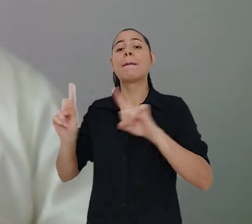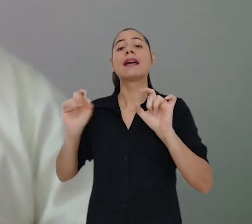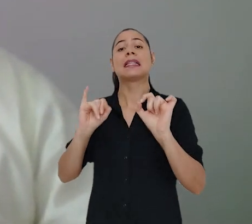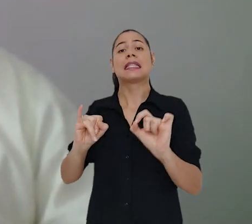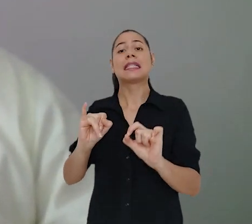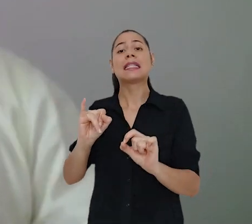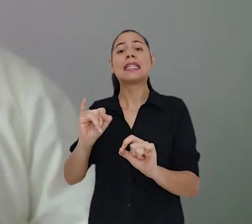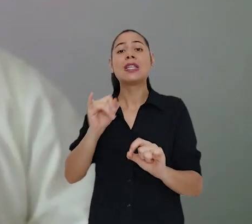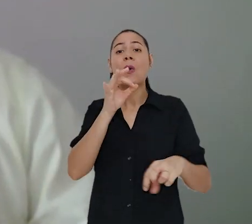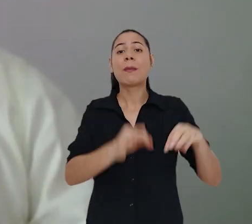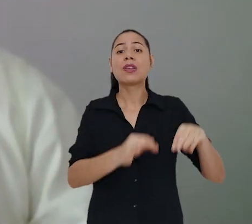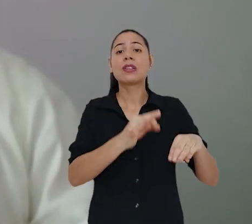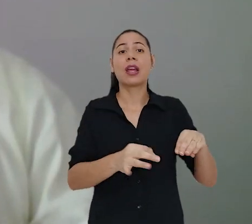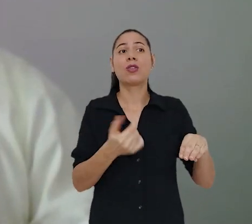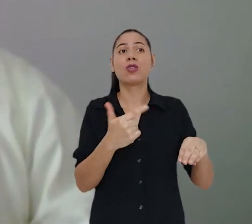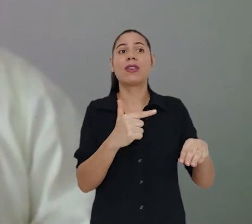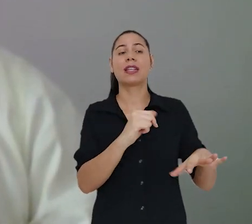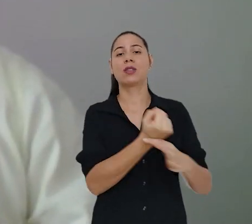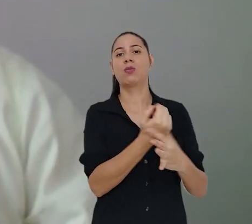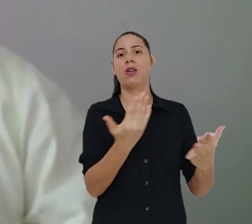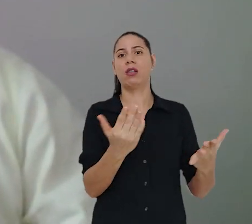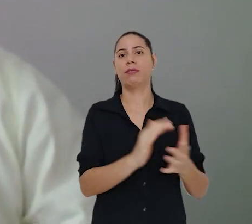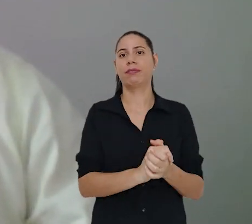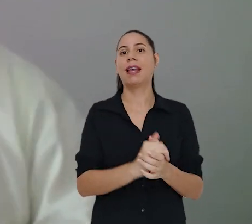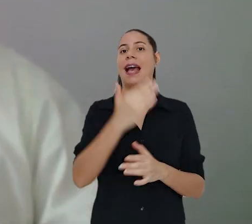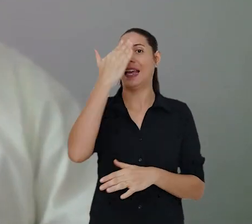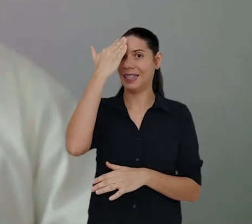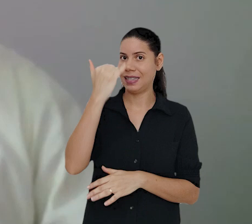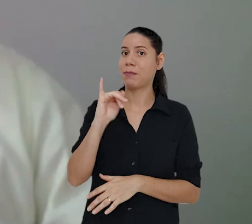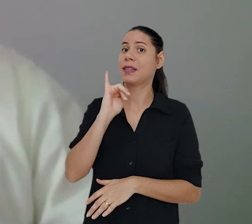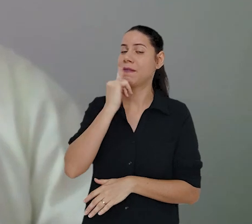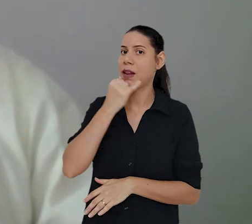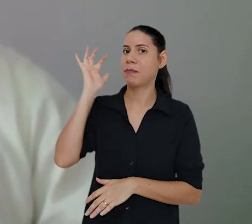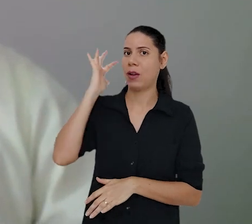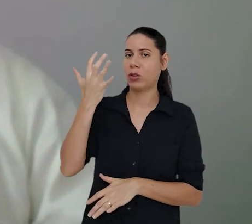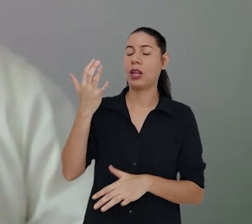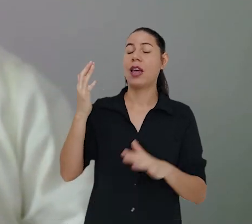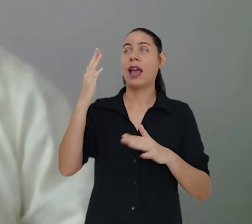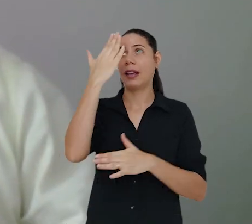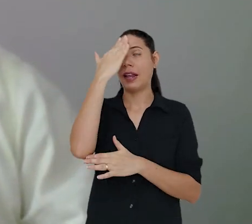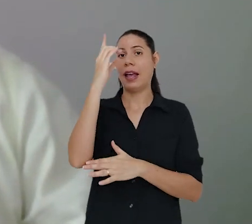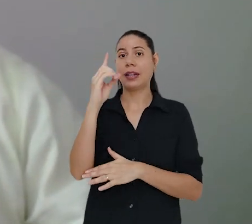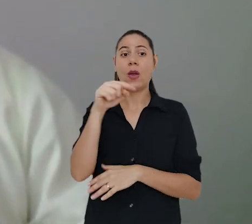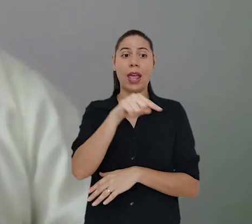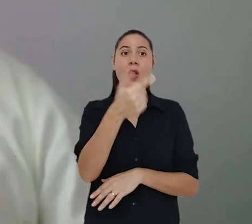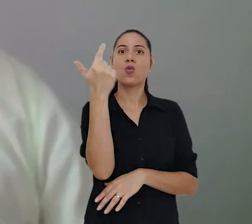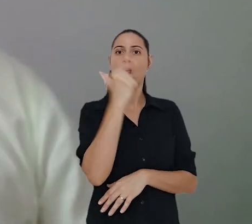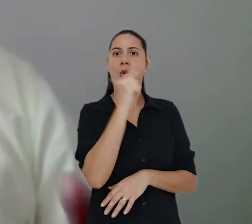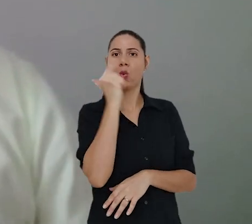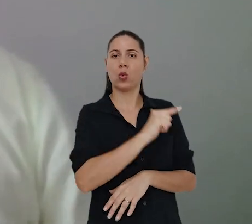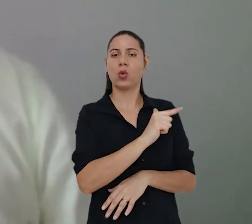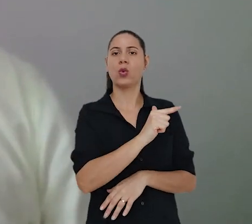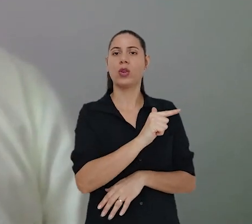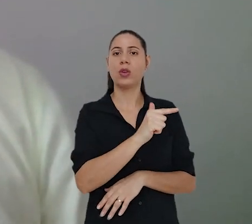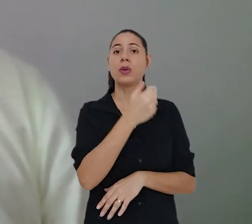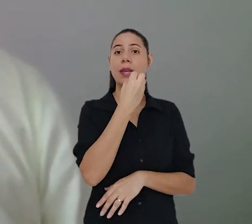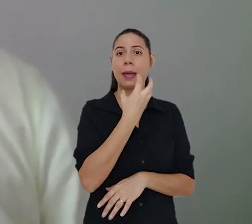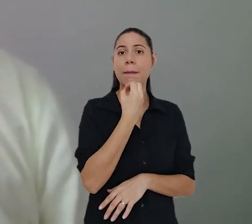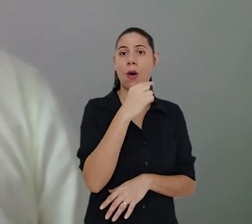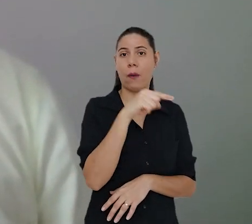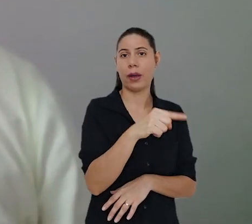preparo necessário? A gente sabe que isso pode acontecer, né? Felizmente ele teve. Felizmente havia não apenas o preparo,